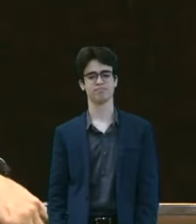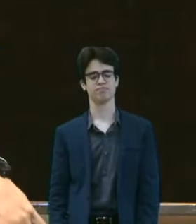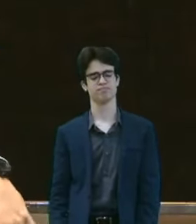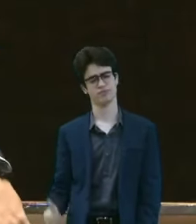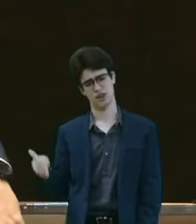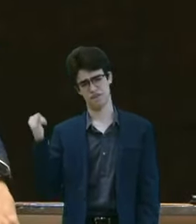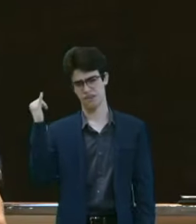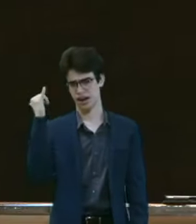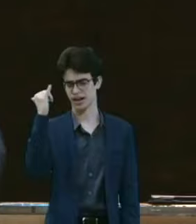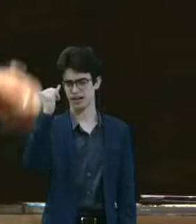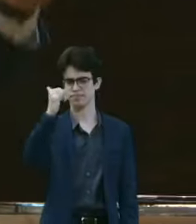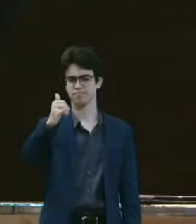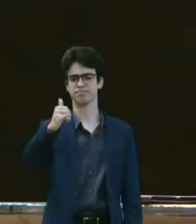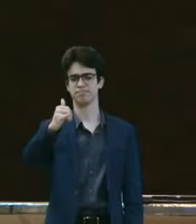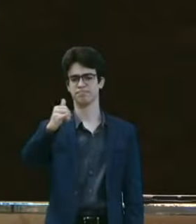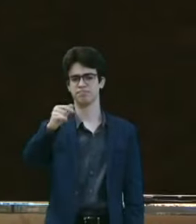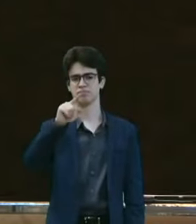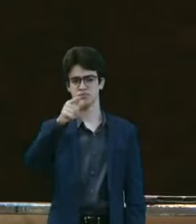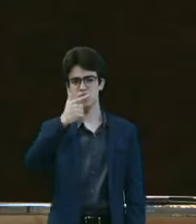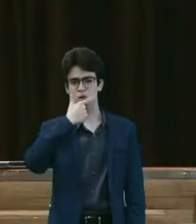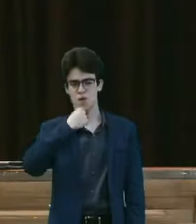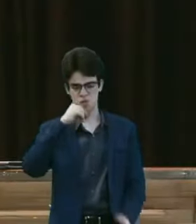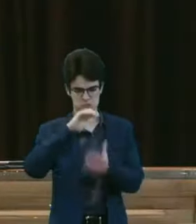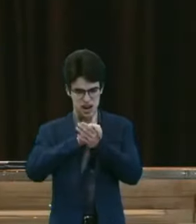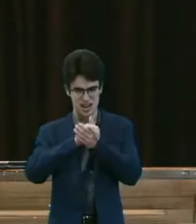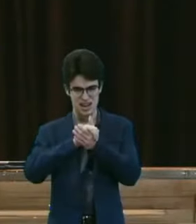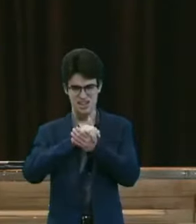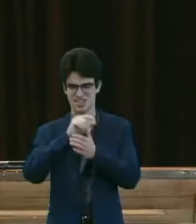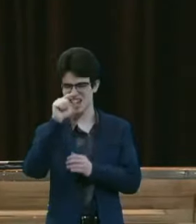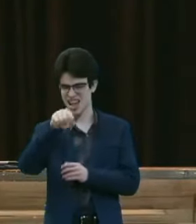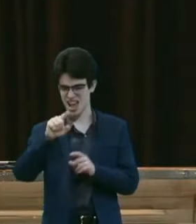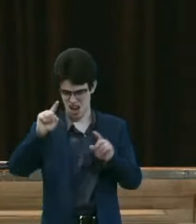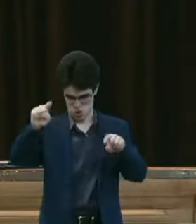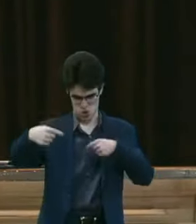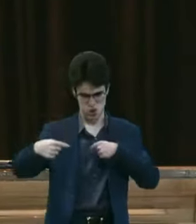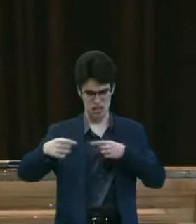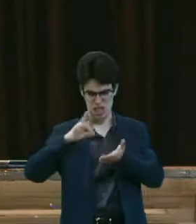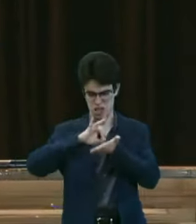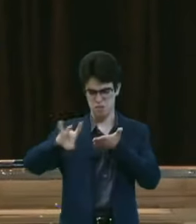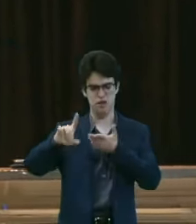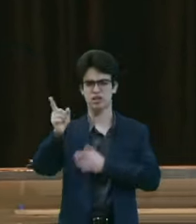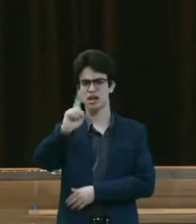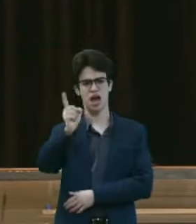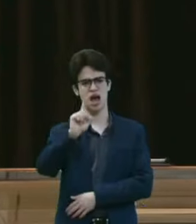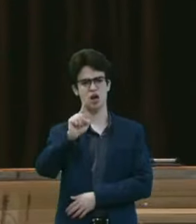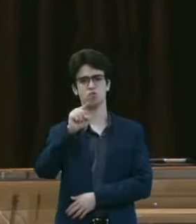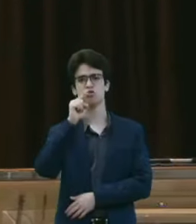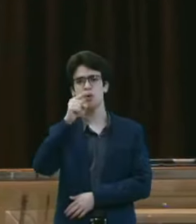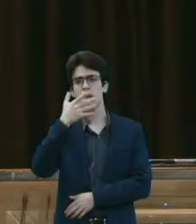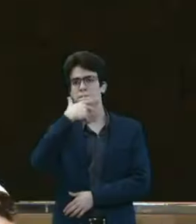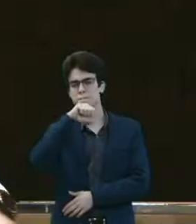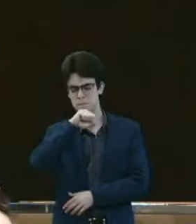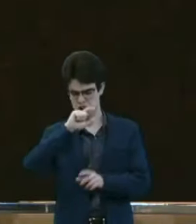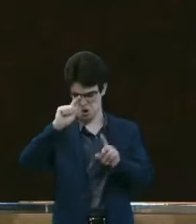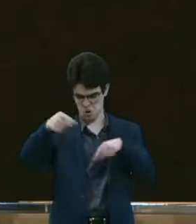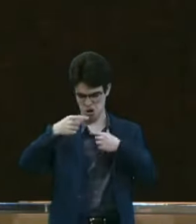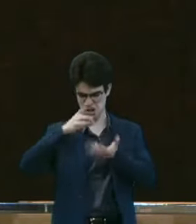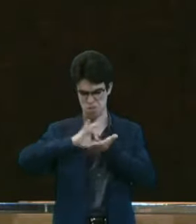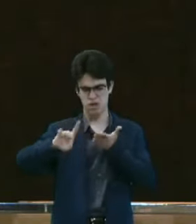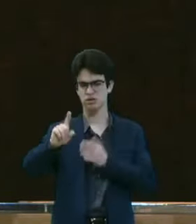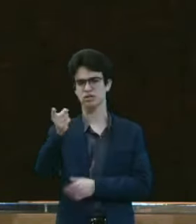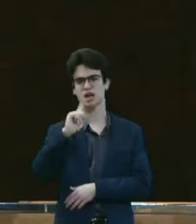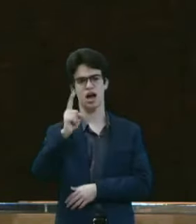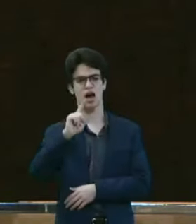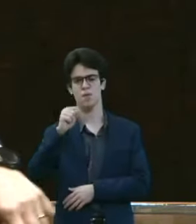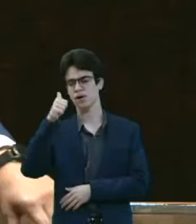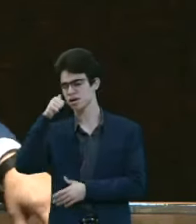Deixa eu te dizer uma coisa, o teu marido não é o teu inimigo. O teu pai não é o teu inimigo. A tua